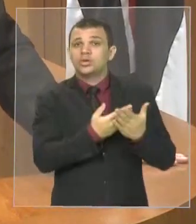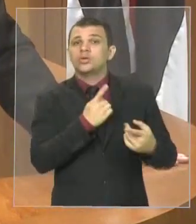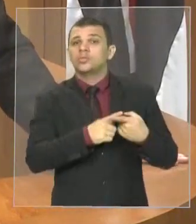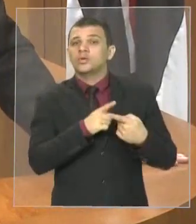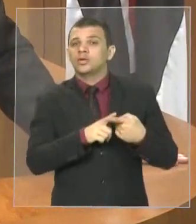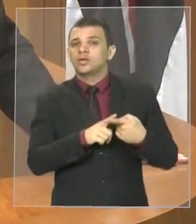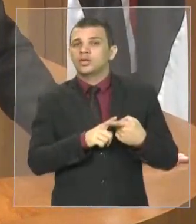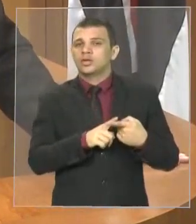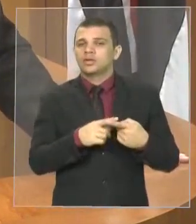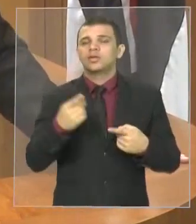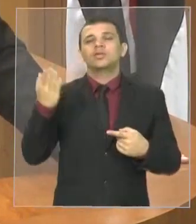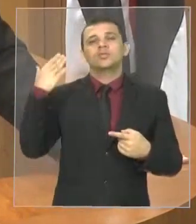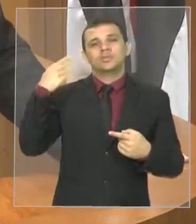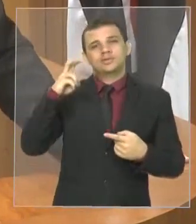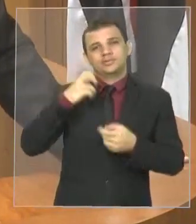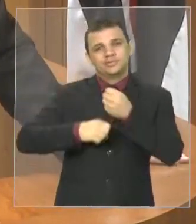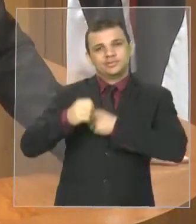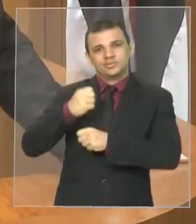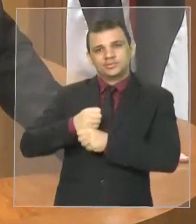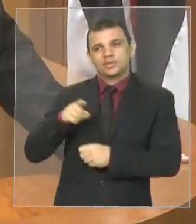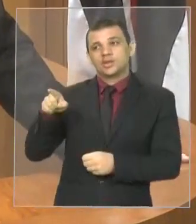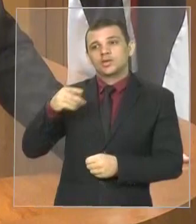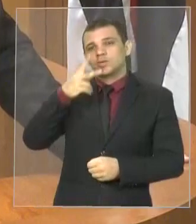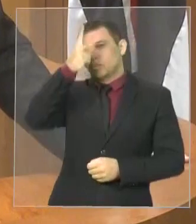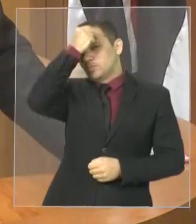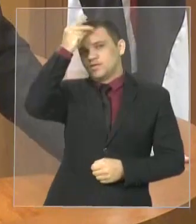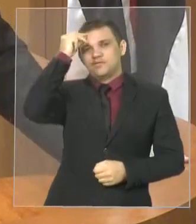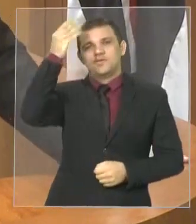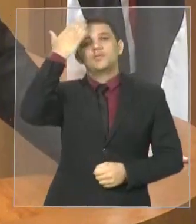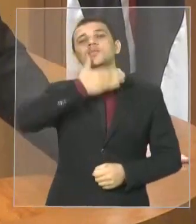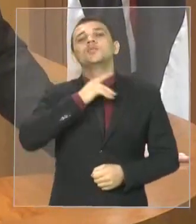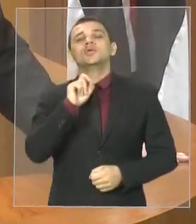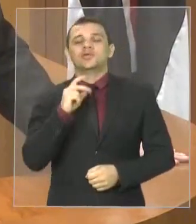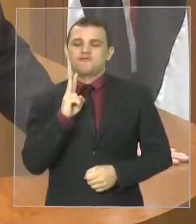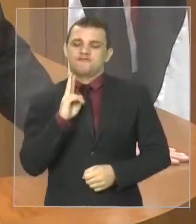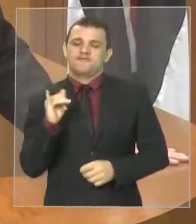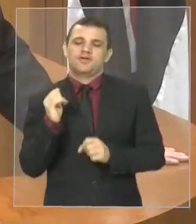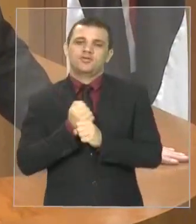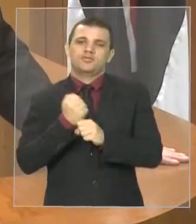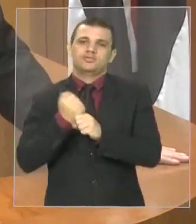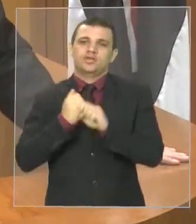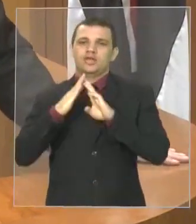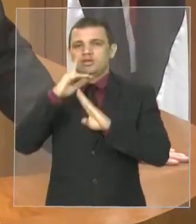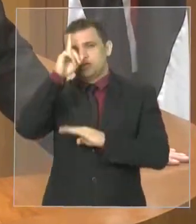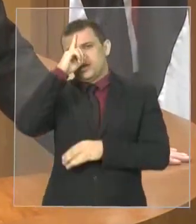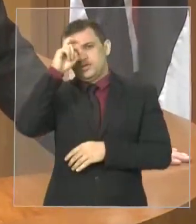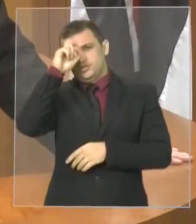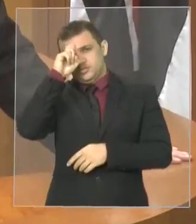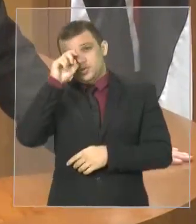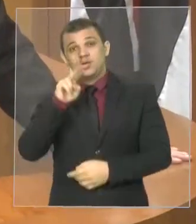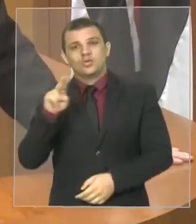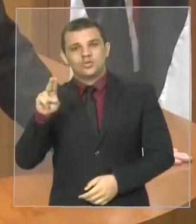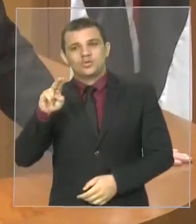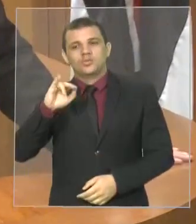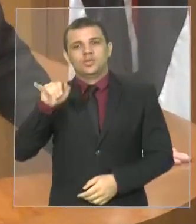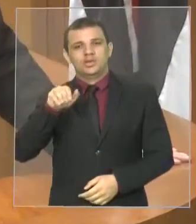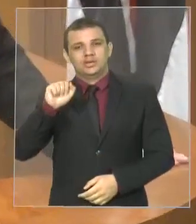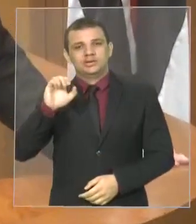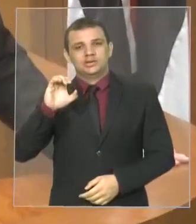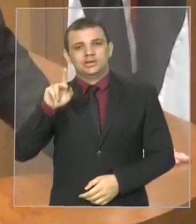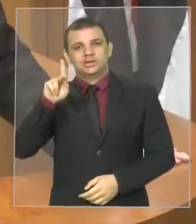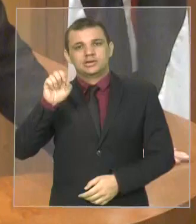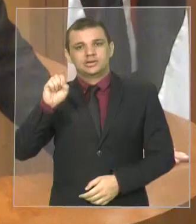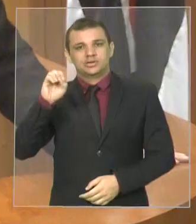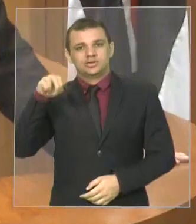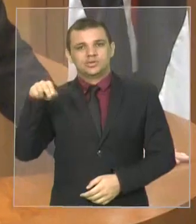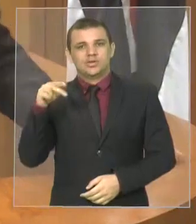hospital de referência, que o nome era Jackson Lago. Ele não honrou nem a memória daquele que faz parte do partido dele e que foi um